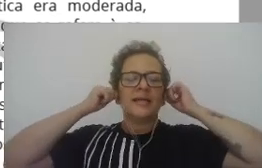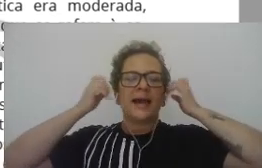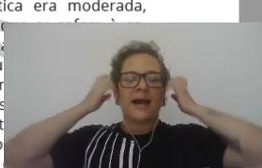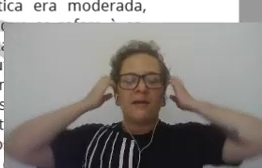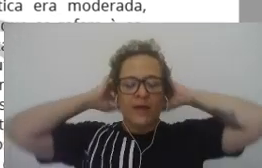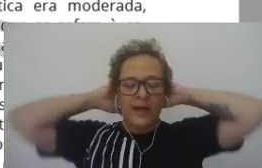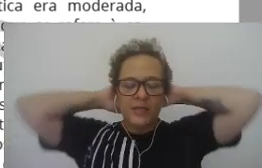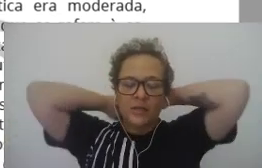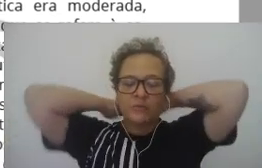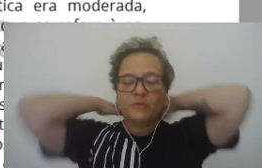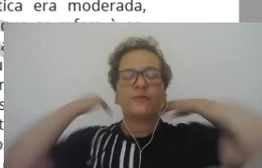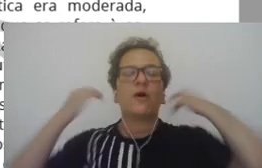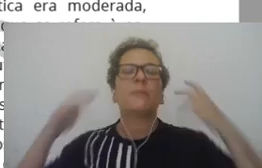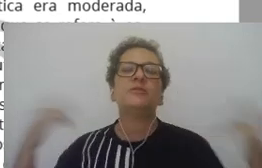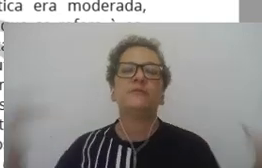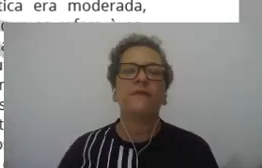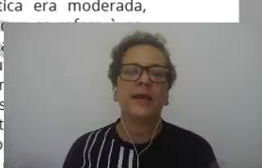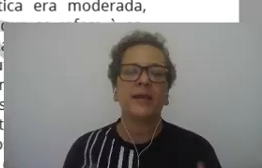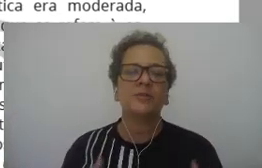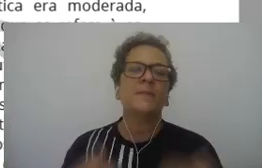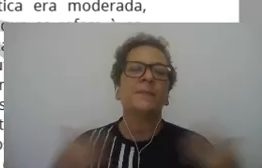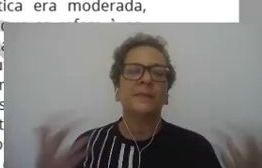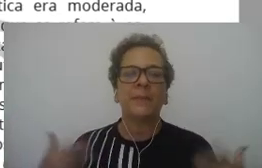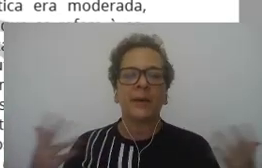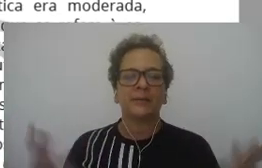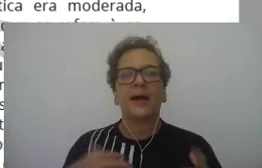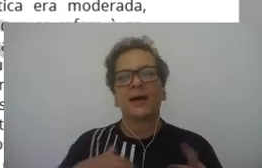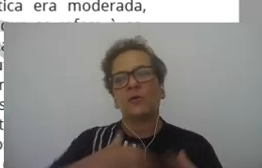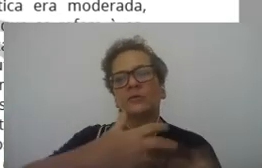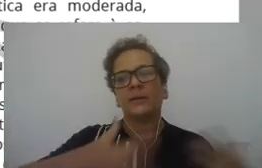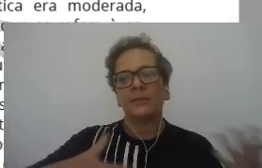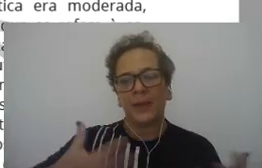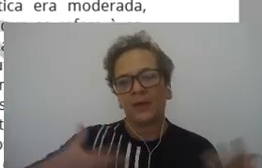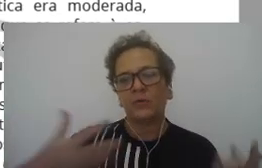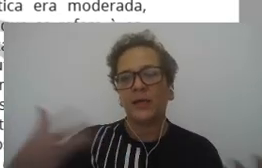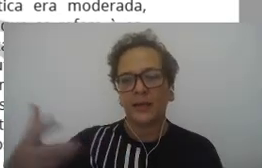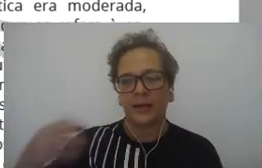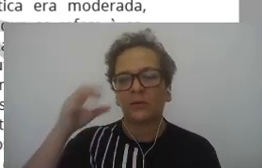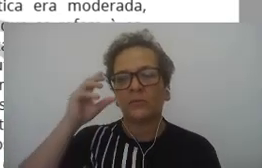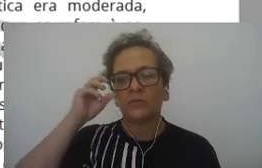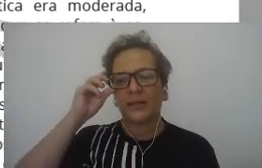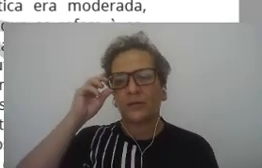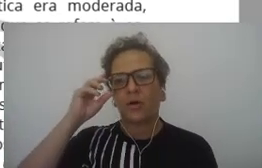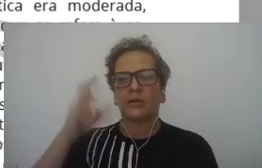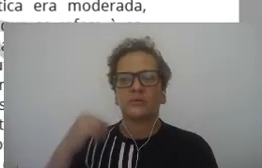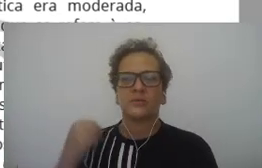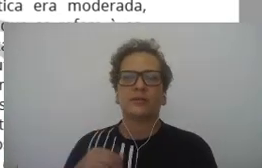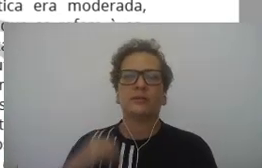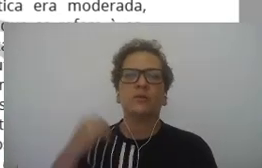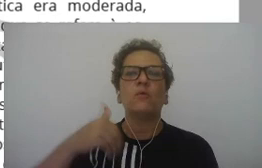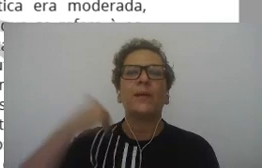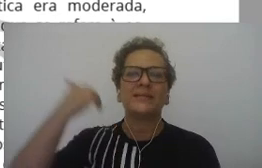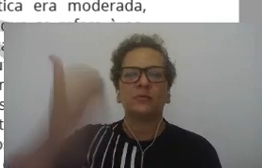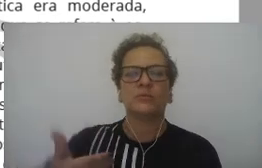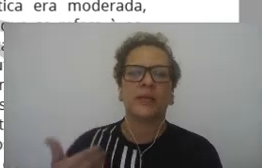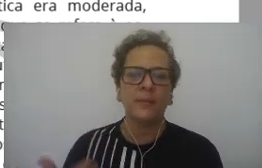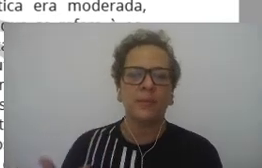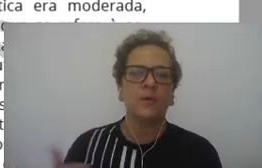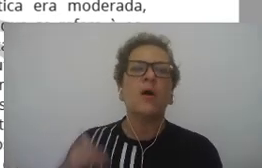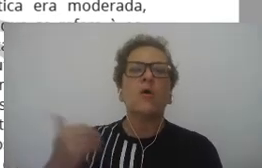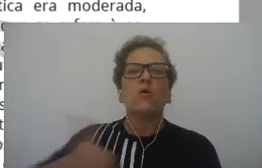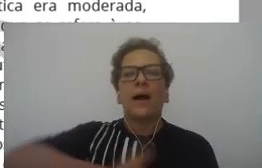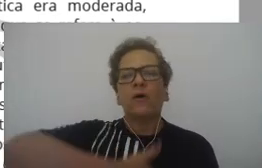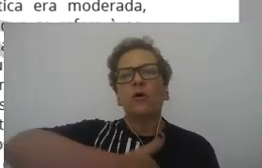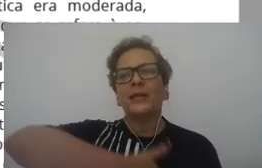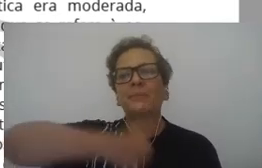protestantes eles encaravam a religião de forma diferente da outra maioria que era os católicos certo então com o passar